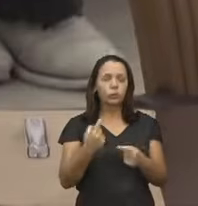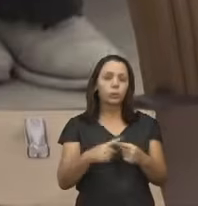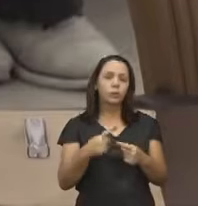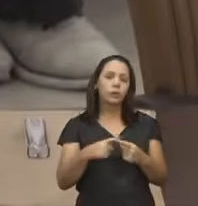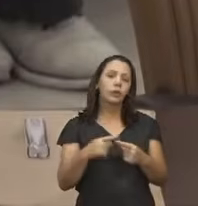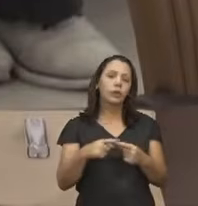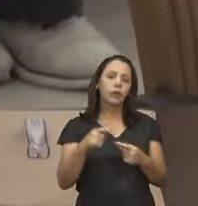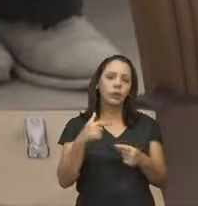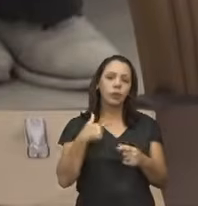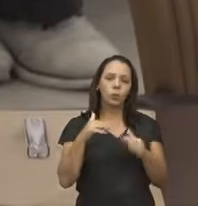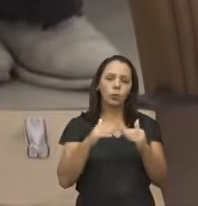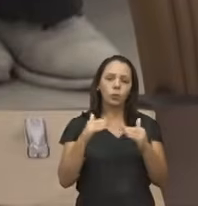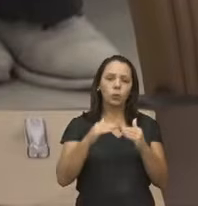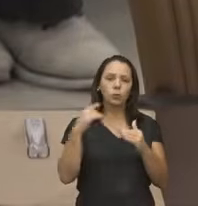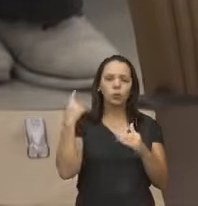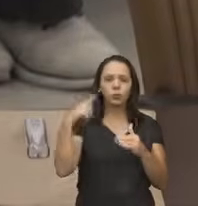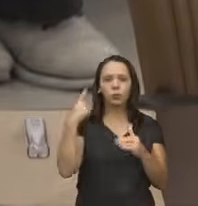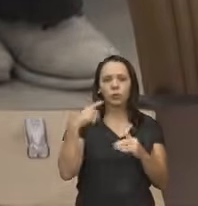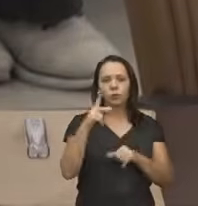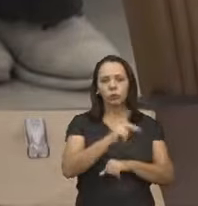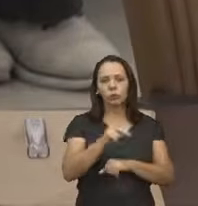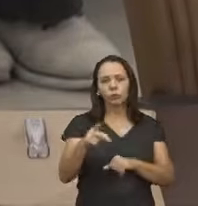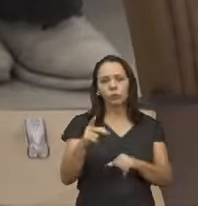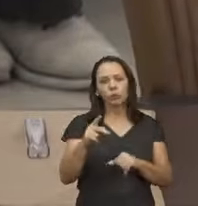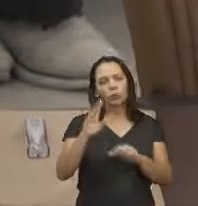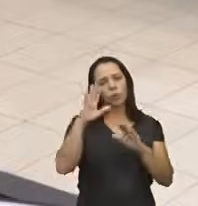os professores na nossa cidade. Muito obrigado.